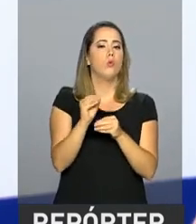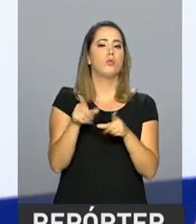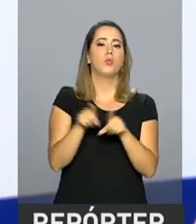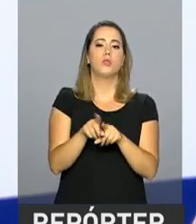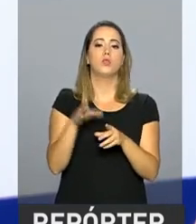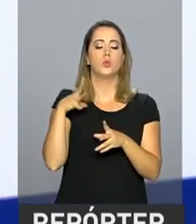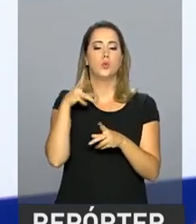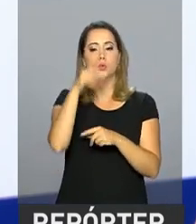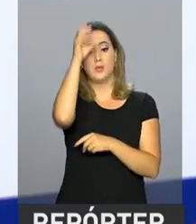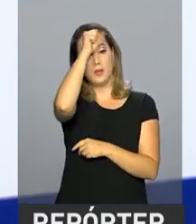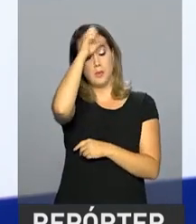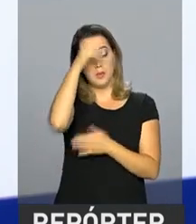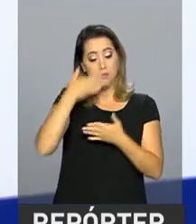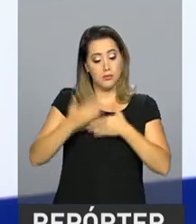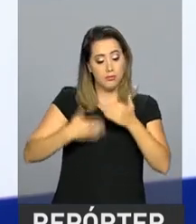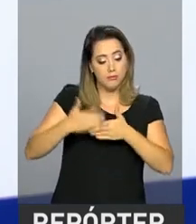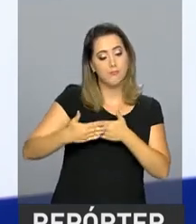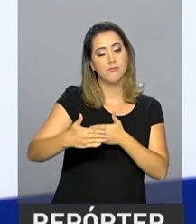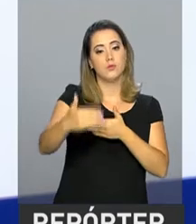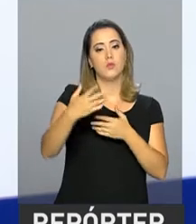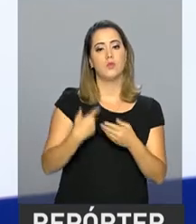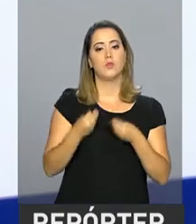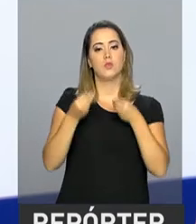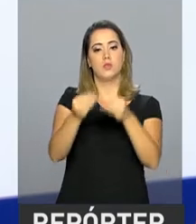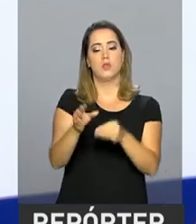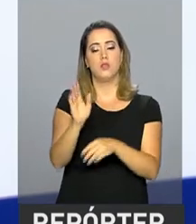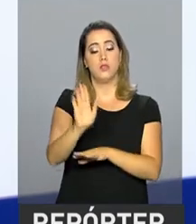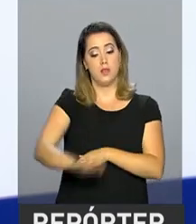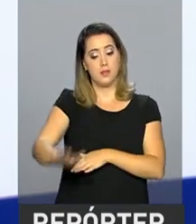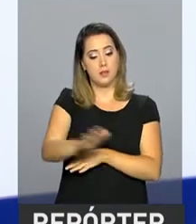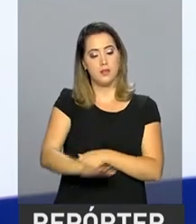eu vou levar para que cada vez mais a gente possa proporcionar aos alunos